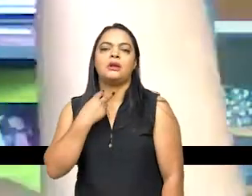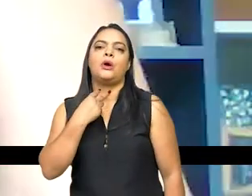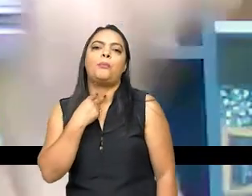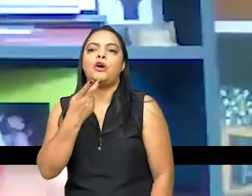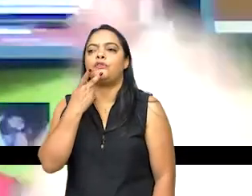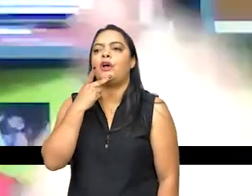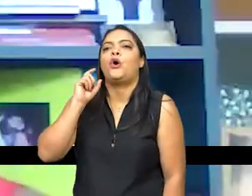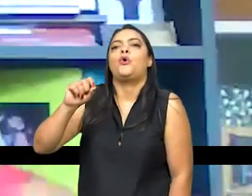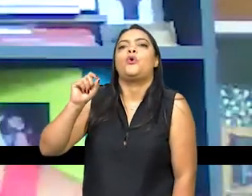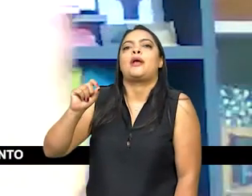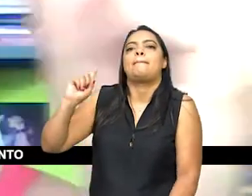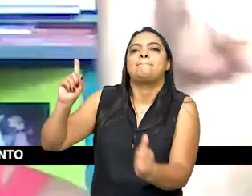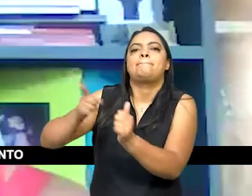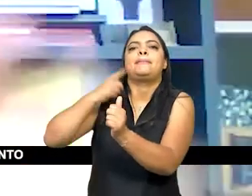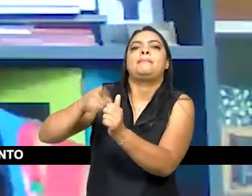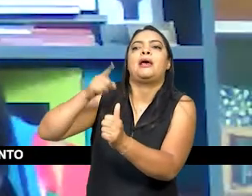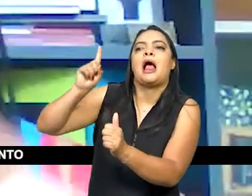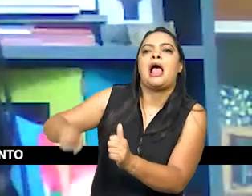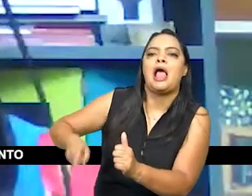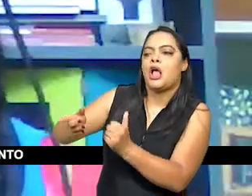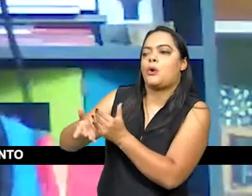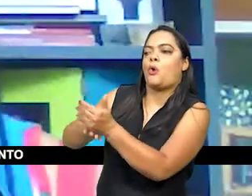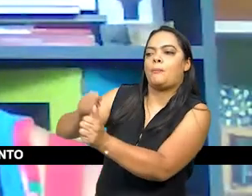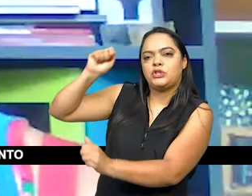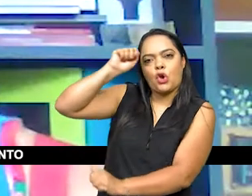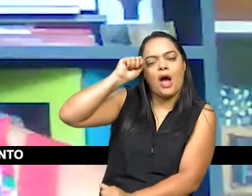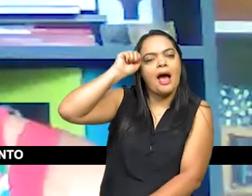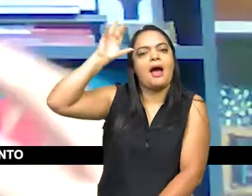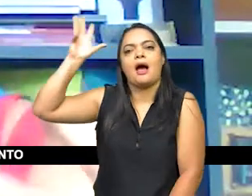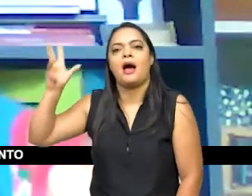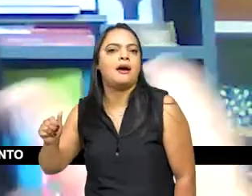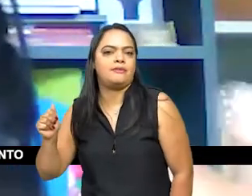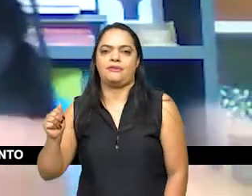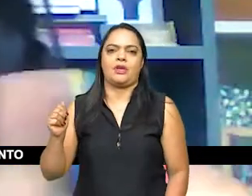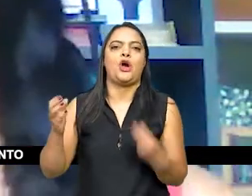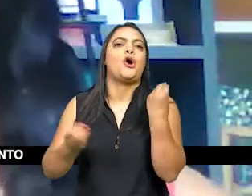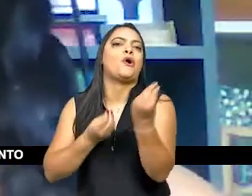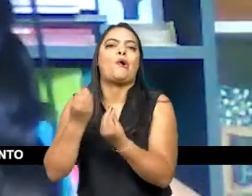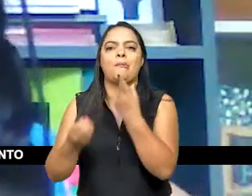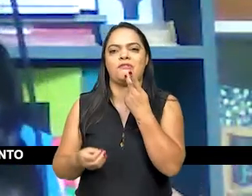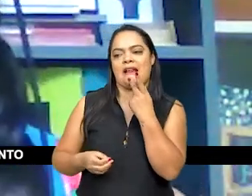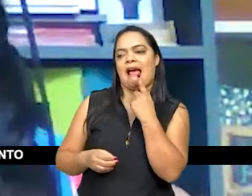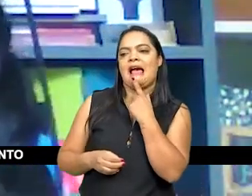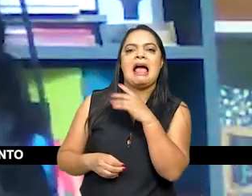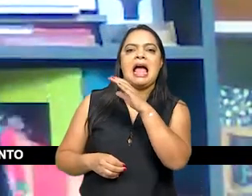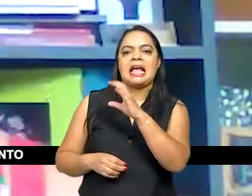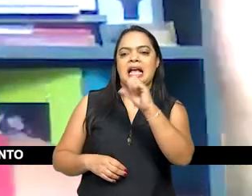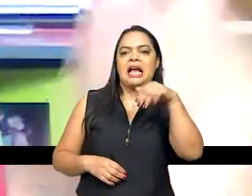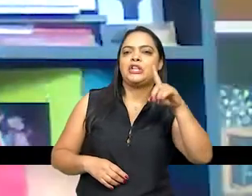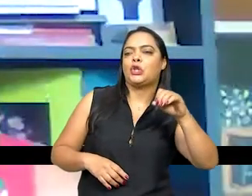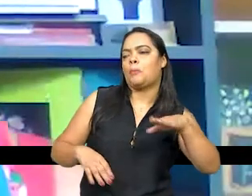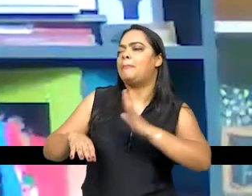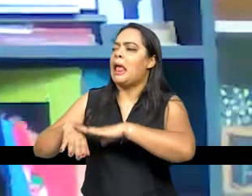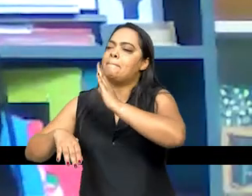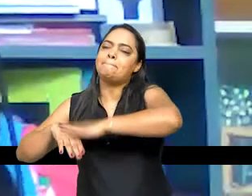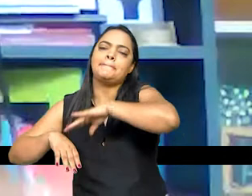africana primeira de origem. Então, nós não podemos dizer que o candomblé é mais africano do que a Umbanda. E o pai de santo não,